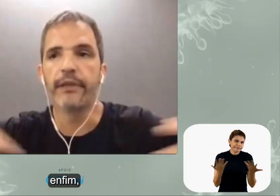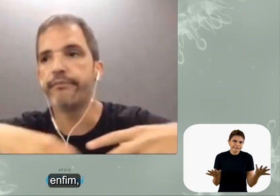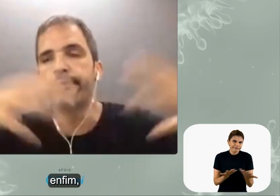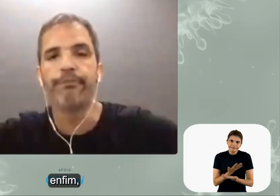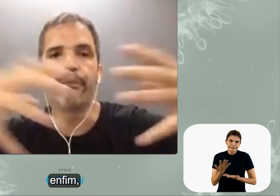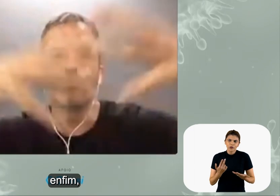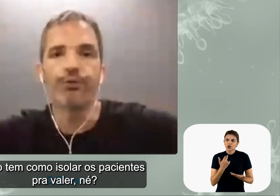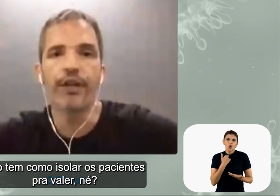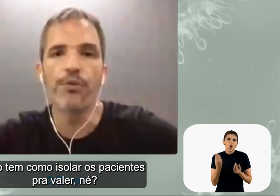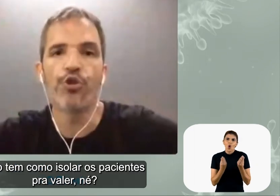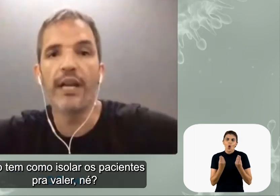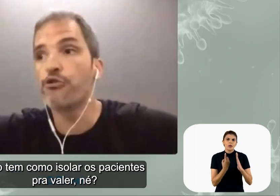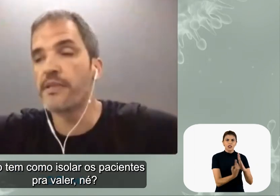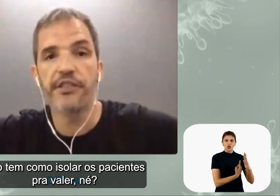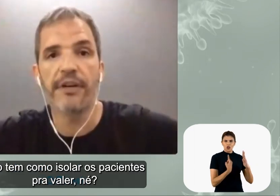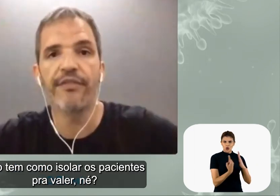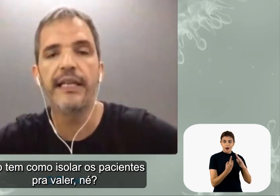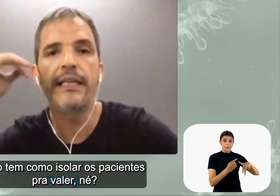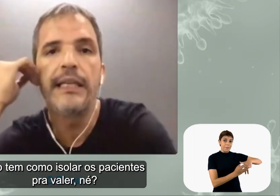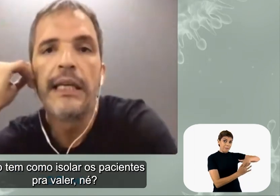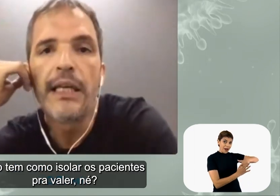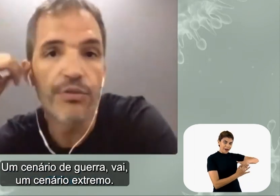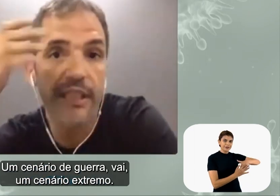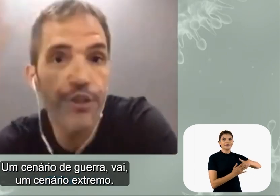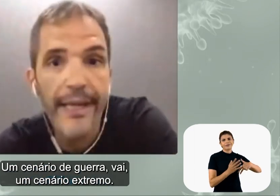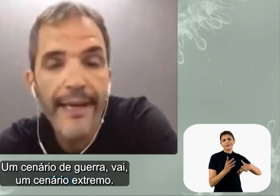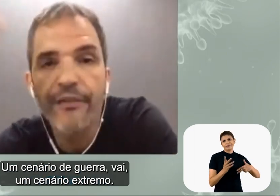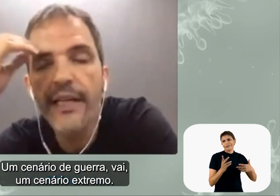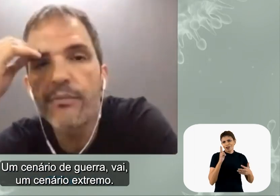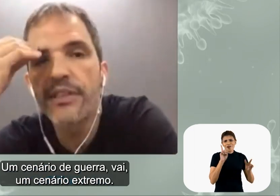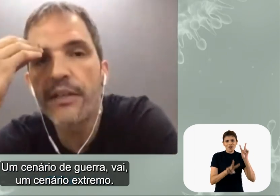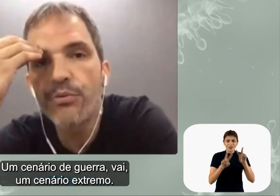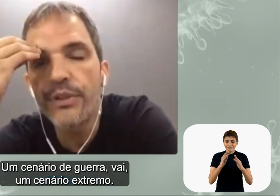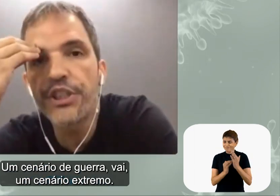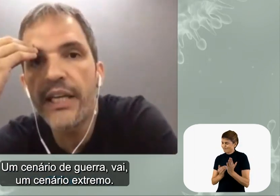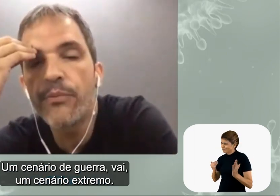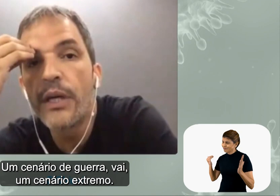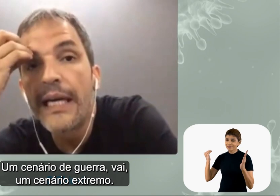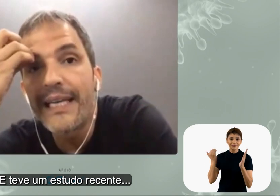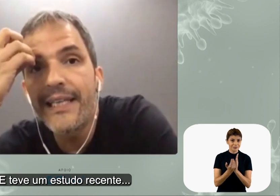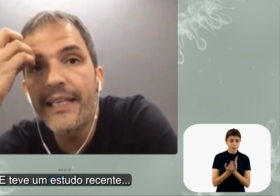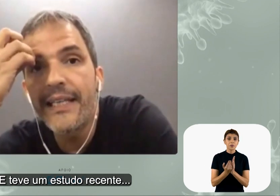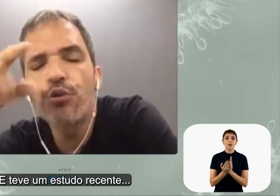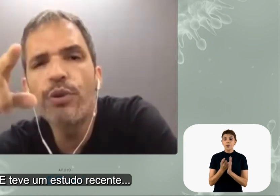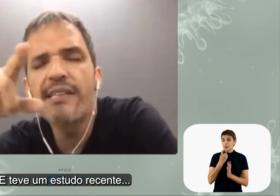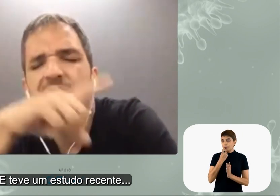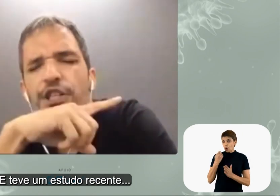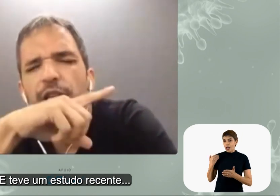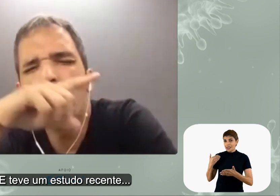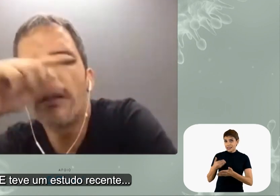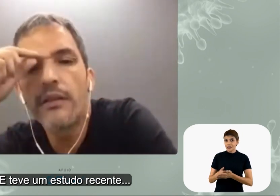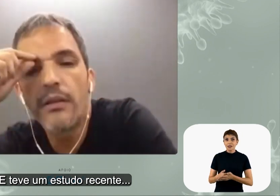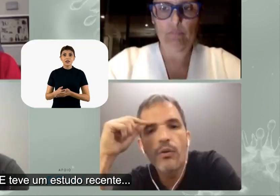enfim, não tem como isolar os pacientes para valer, né? Um cenário de guerra, vai, um cenário extremo. E teve um estudo